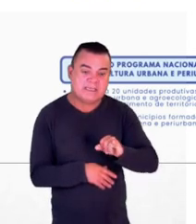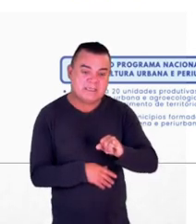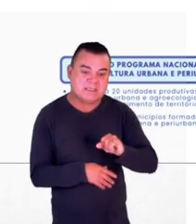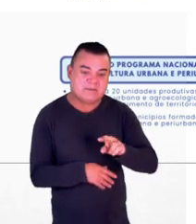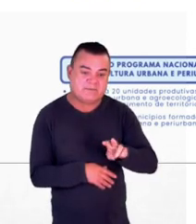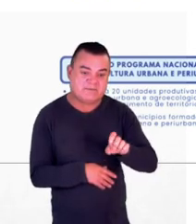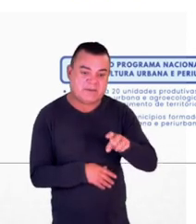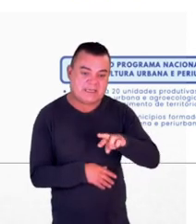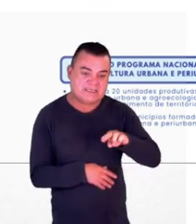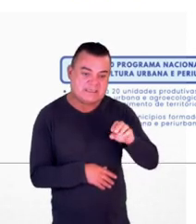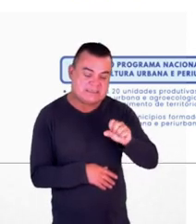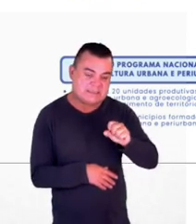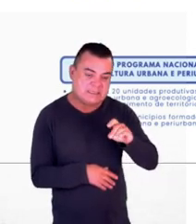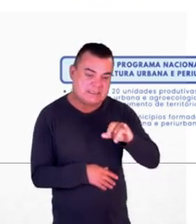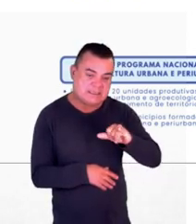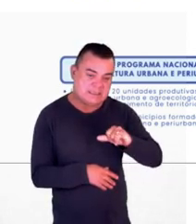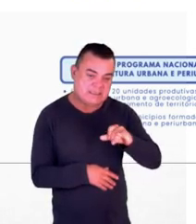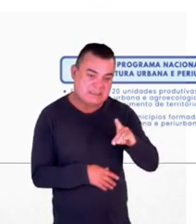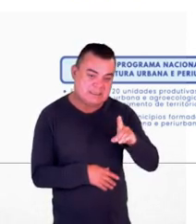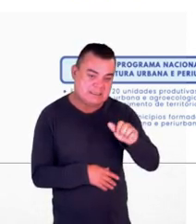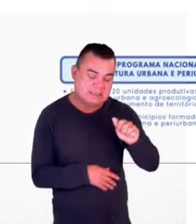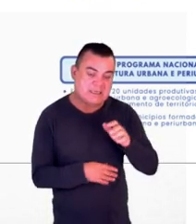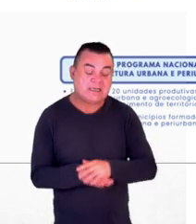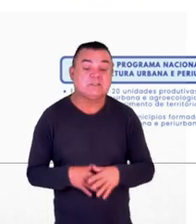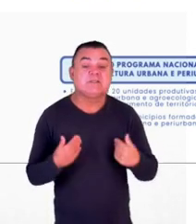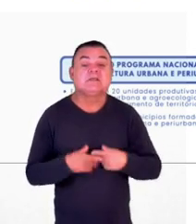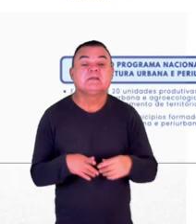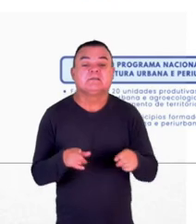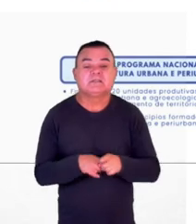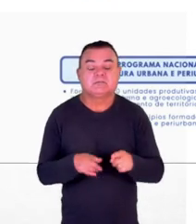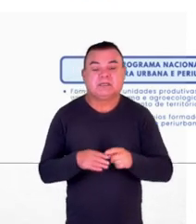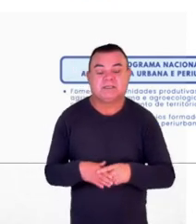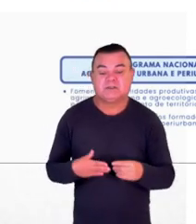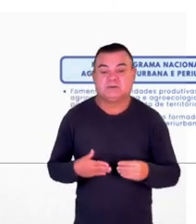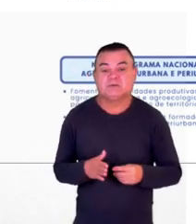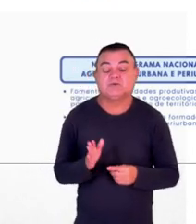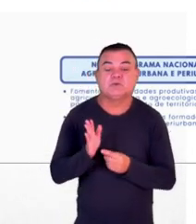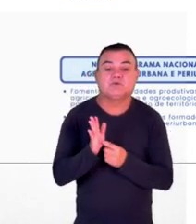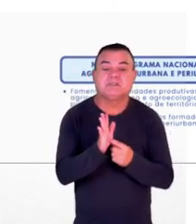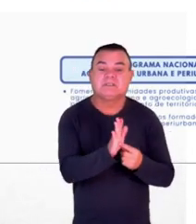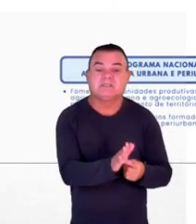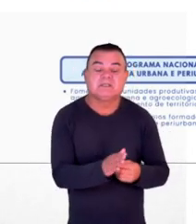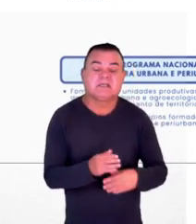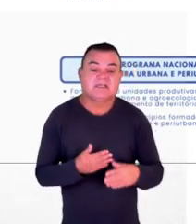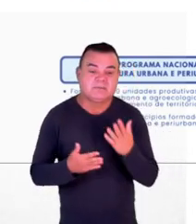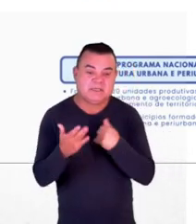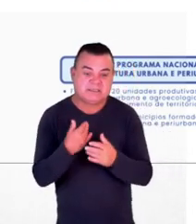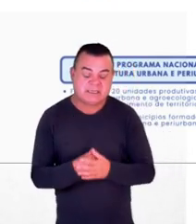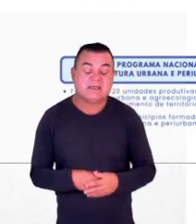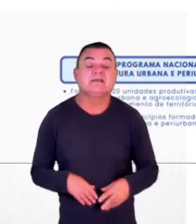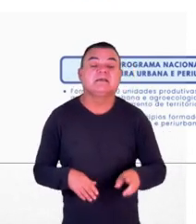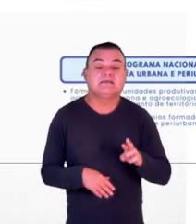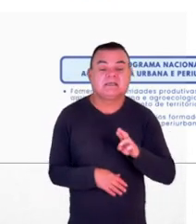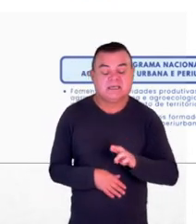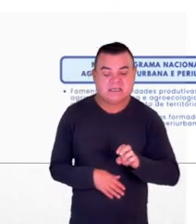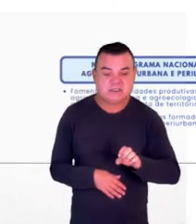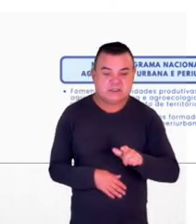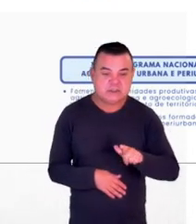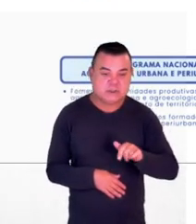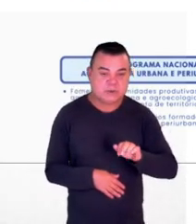conectada com aquilo que preconiza o guia alimentar paraa população brasileira mas que seja também regionalmente culturalmente